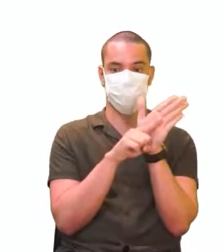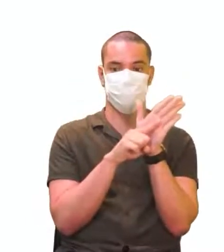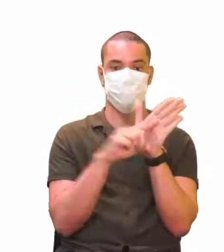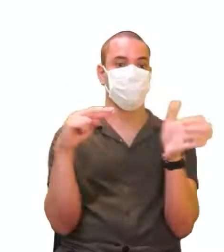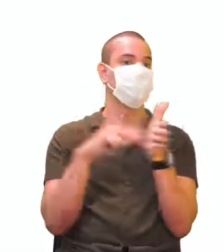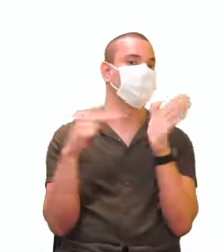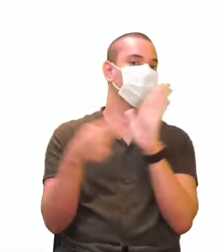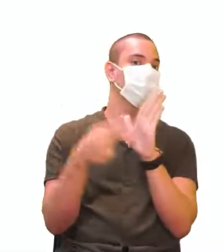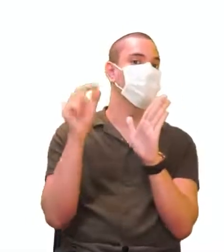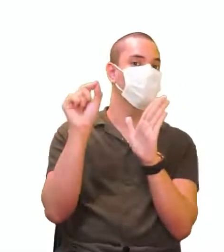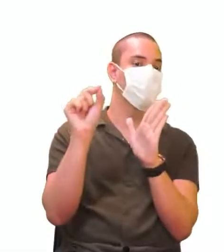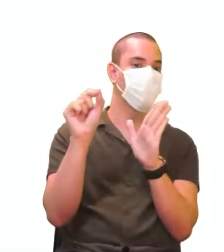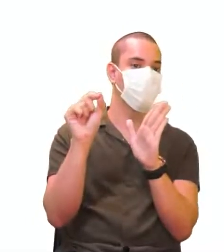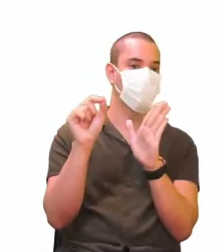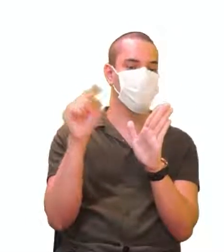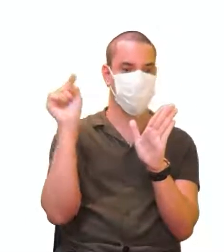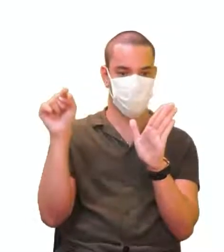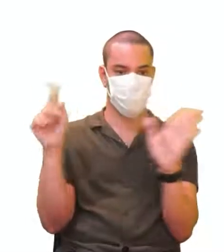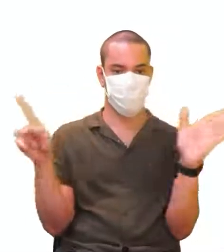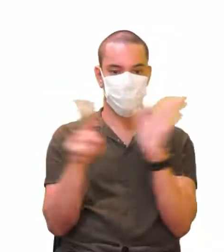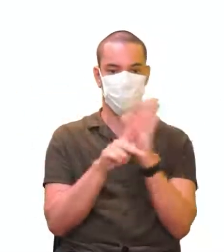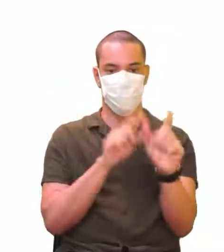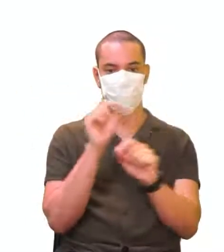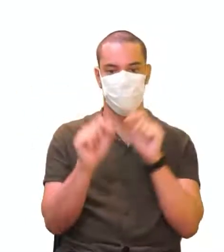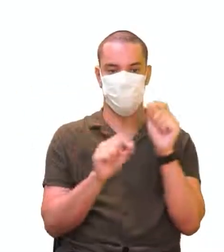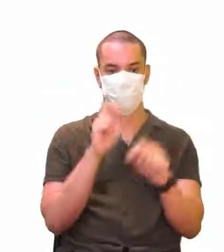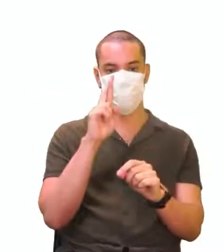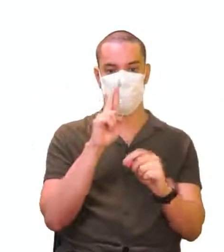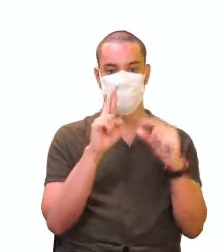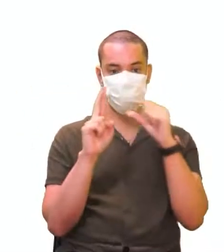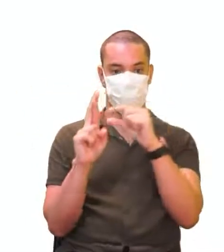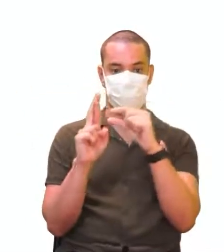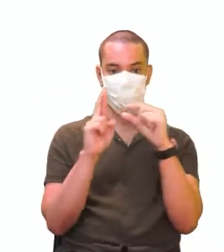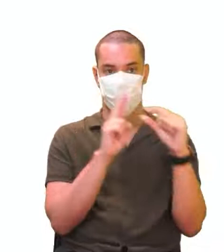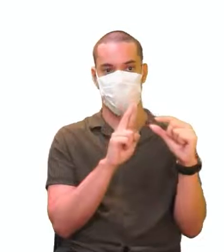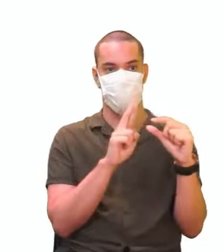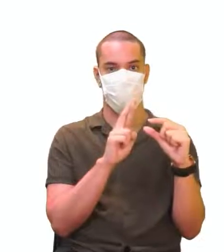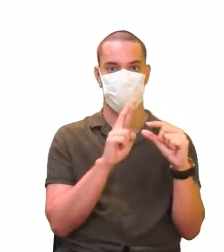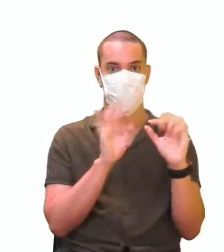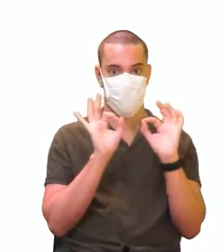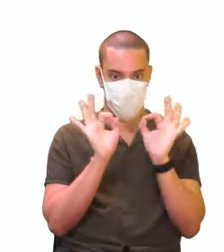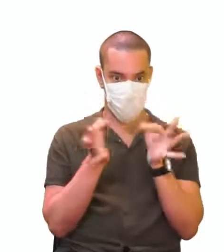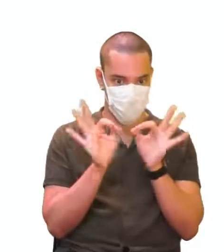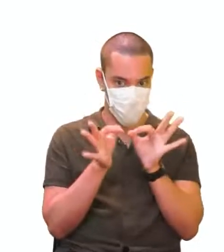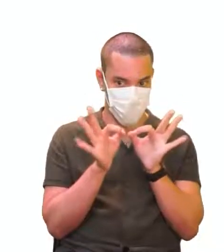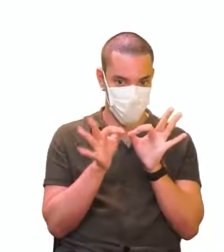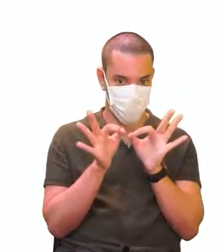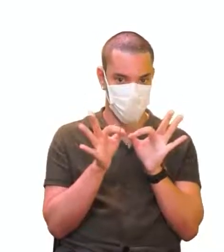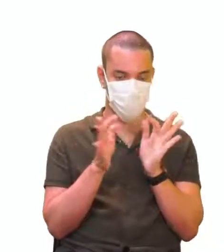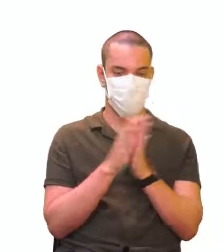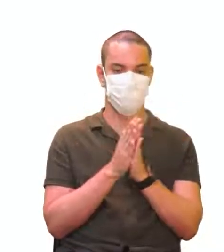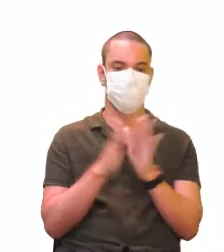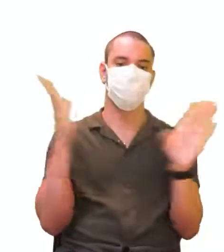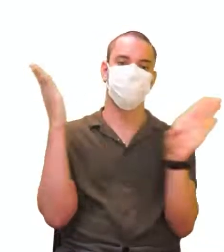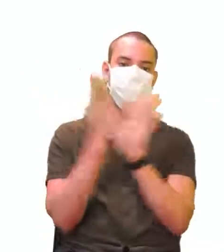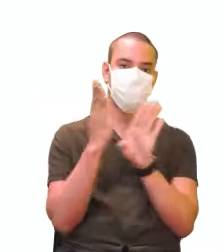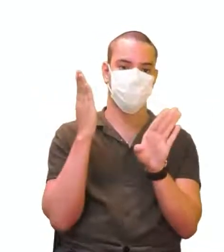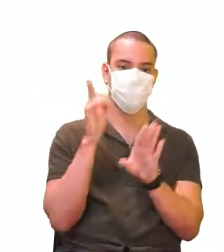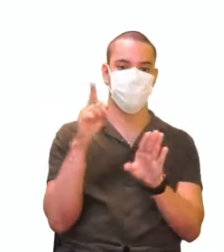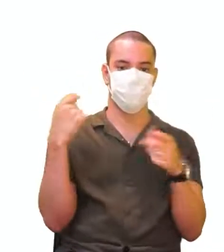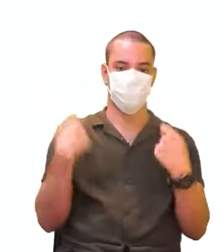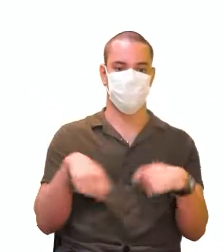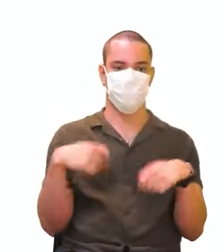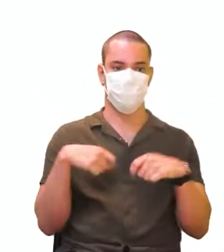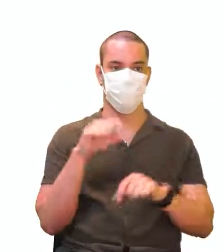quer dizer que esse indivíduo ele é Rzinho, Rzinho. Descobrindo isso, eu